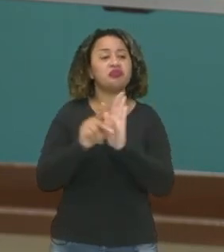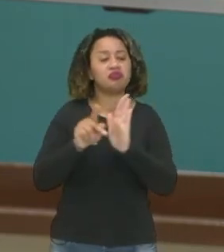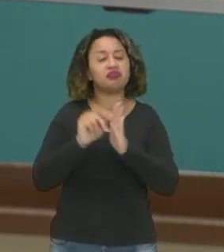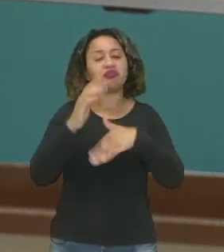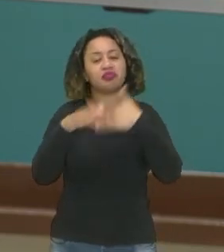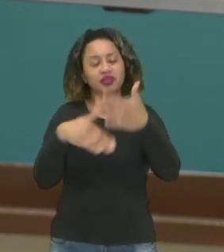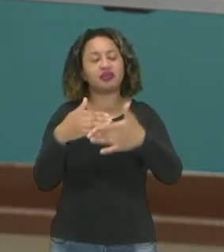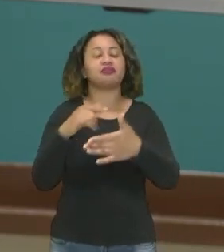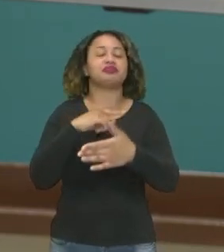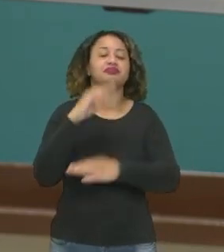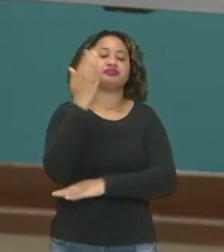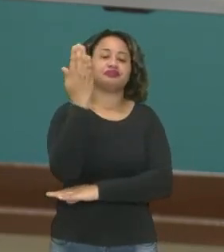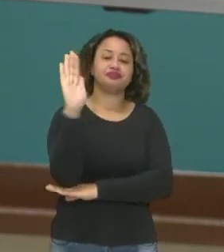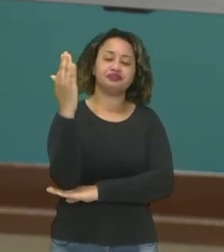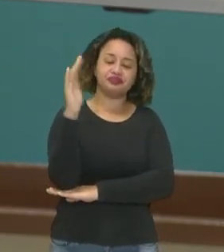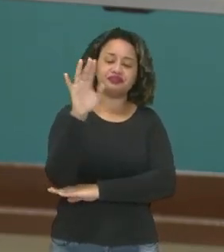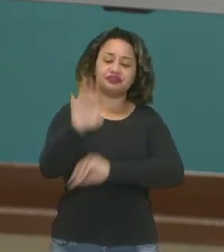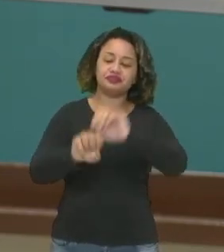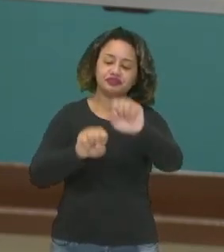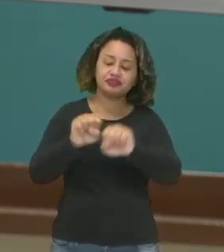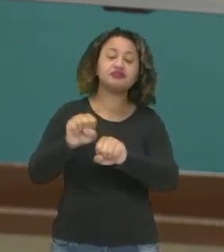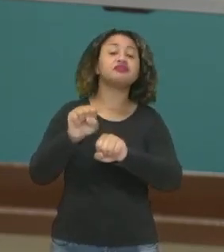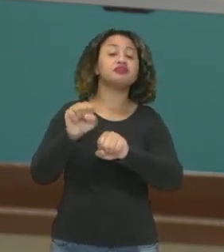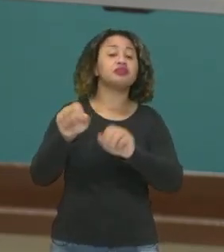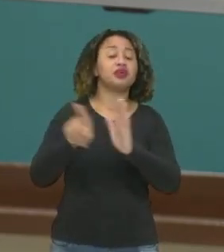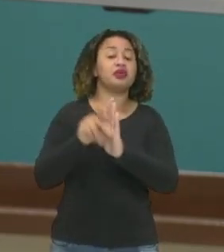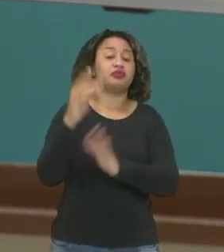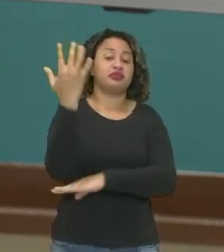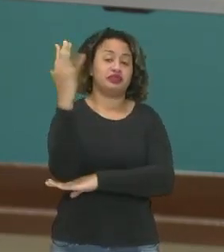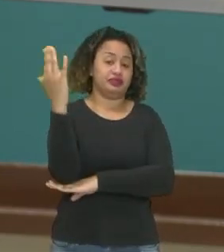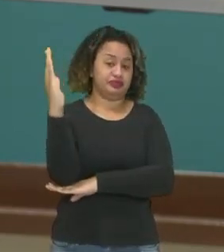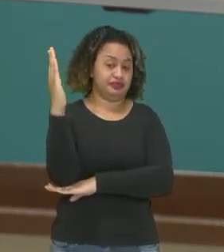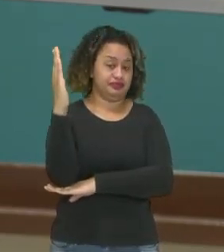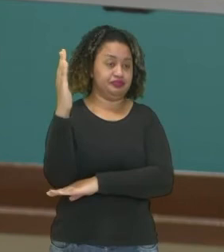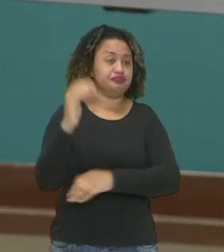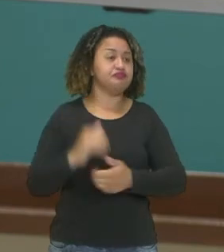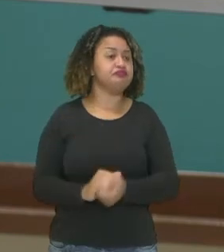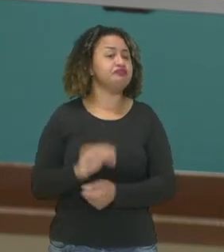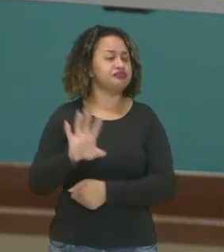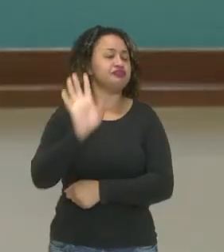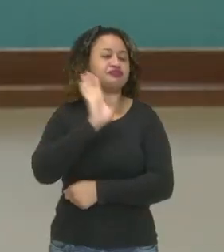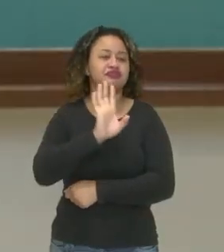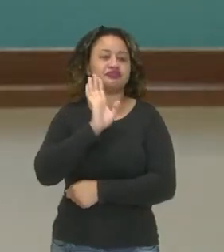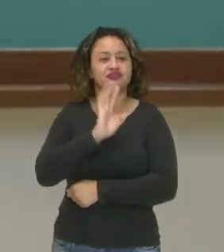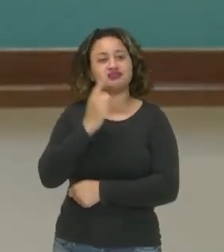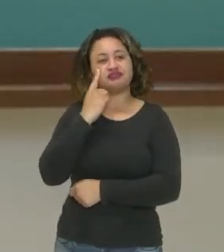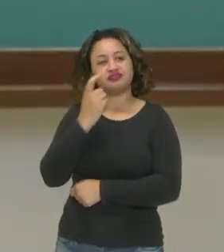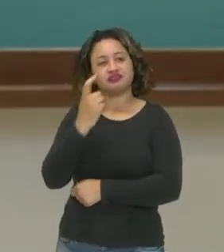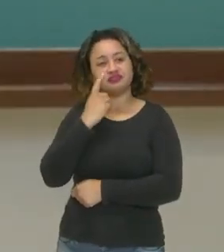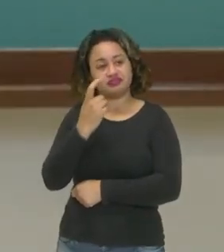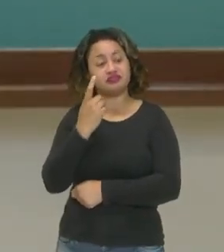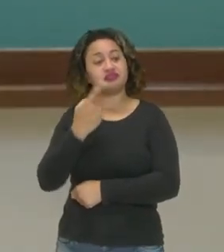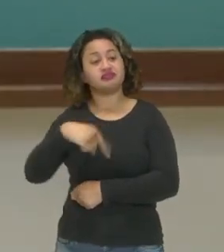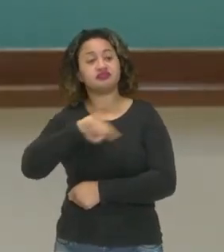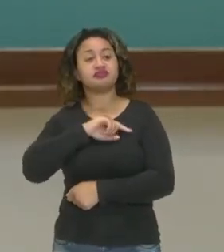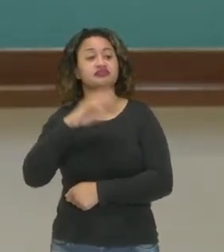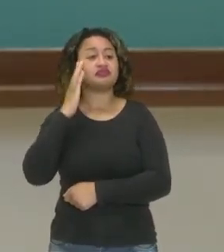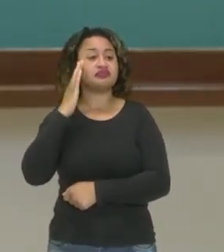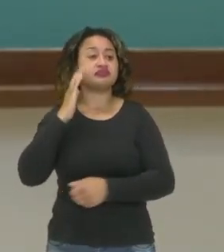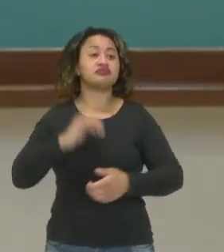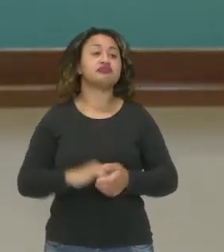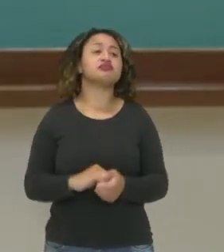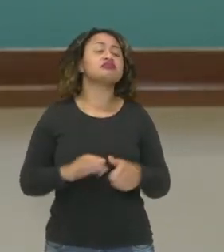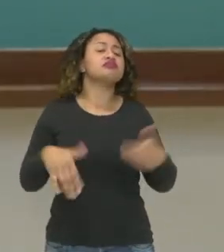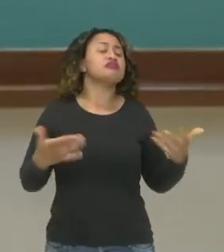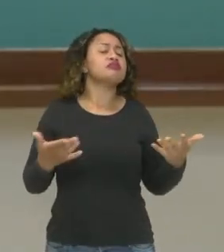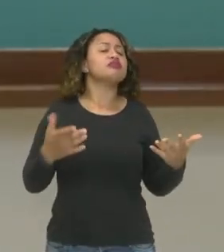de madeira, para extração, então, da madeira, beleza? Isso é bem legal a gente saber, né? E aí no Brasil,